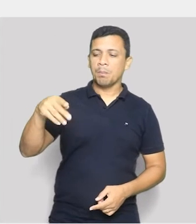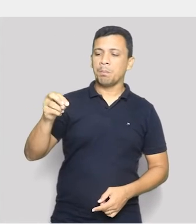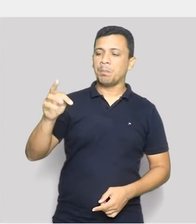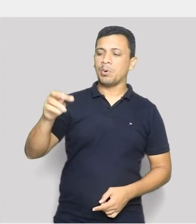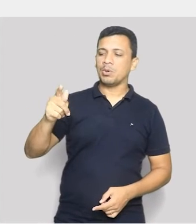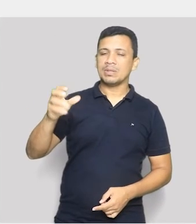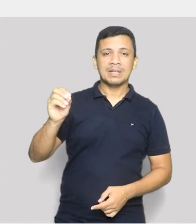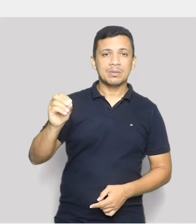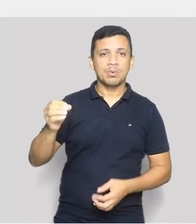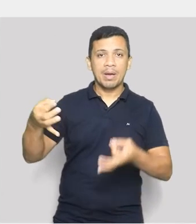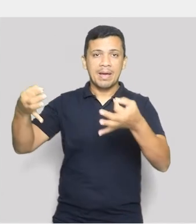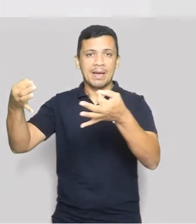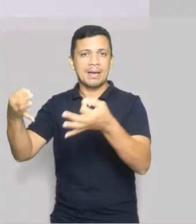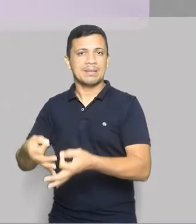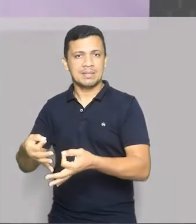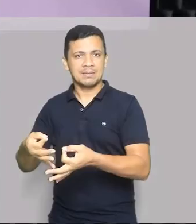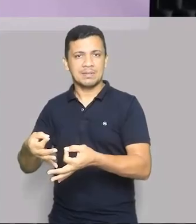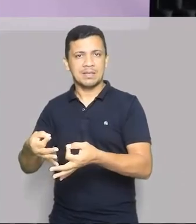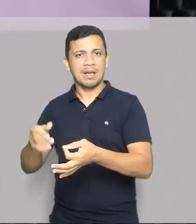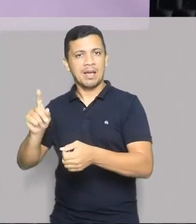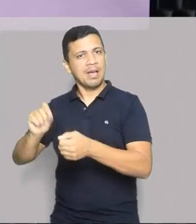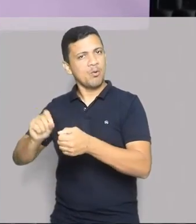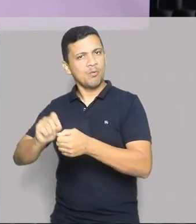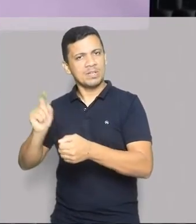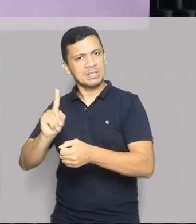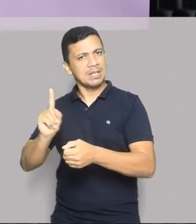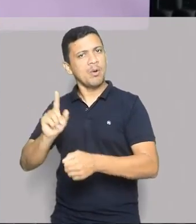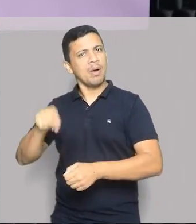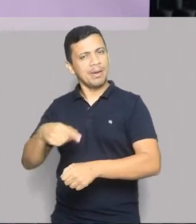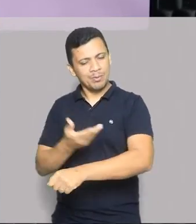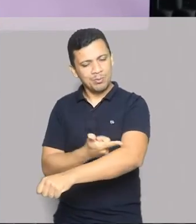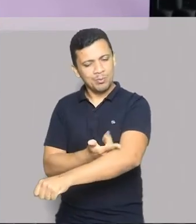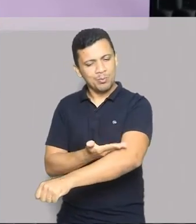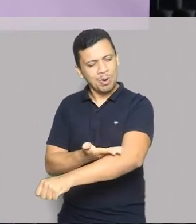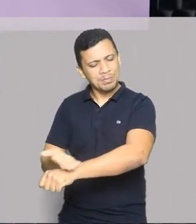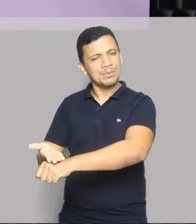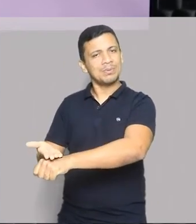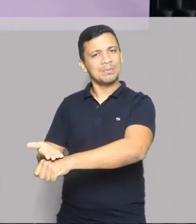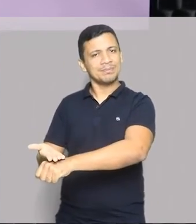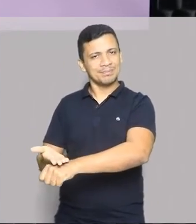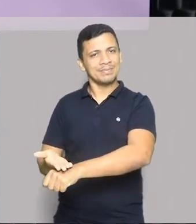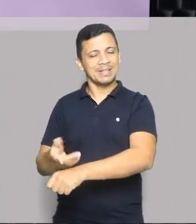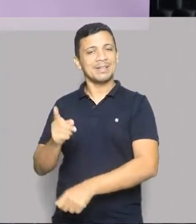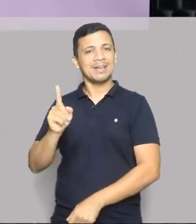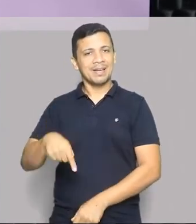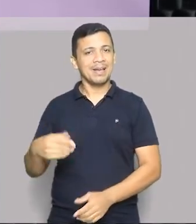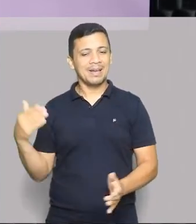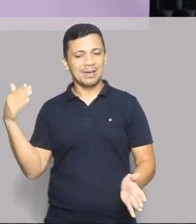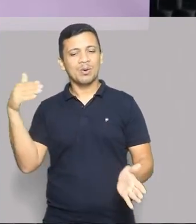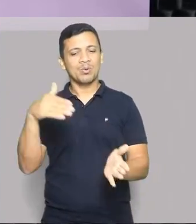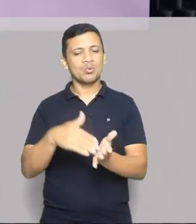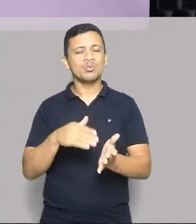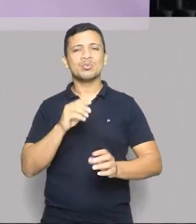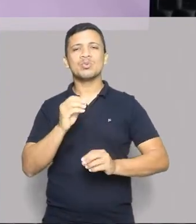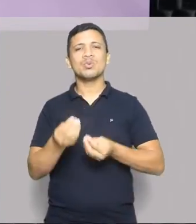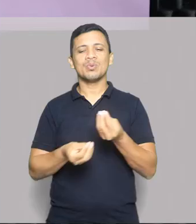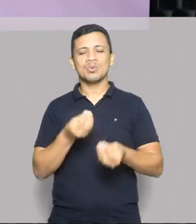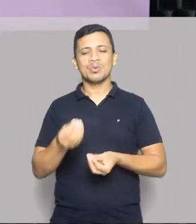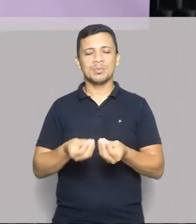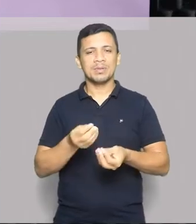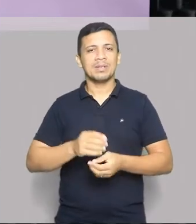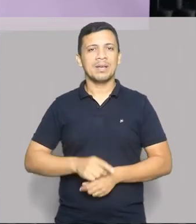Você tem uma afirmação e a partir dessa afirmação você tira uma conclusão, certo? Então, você está diante aí